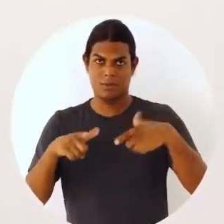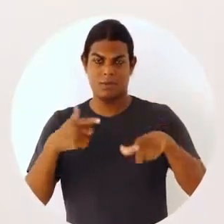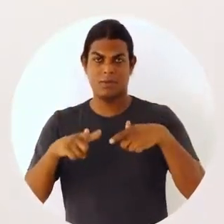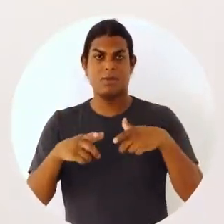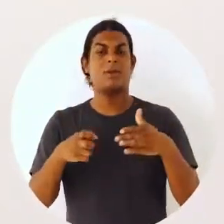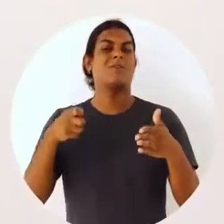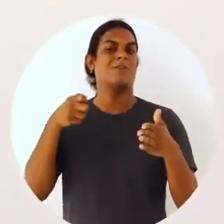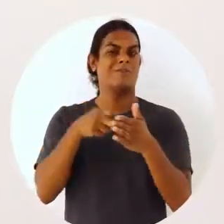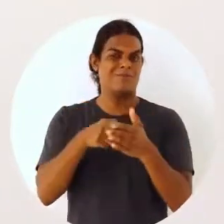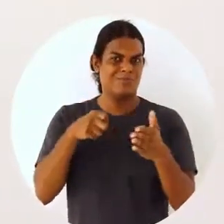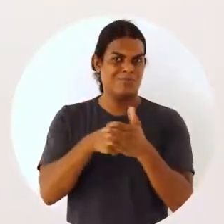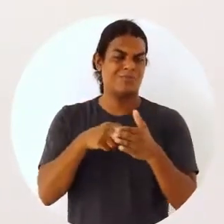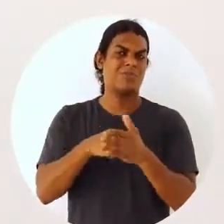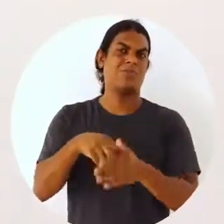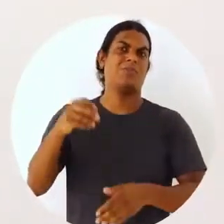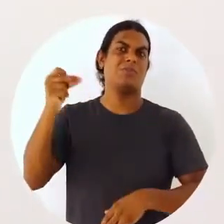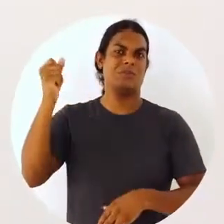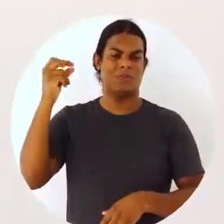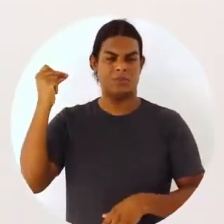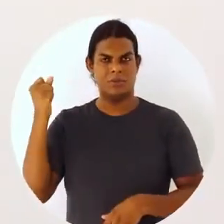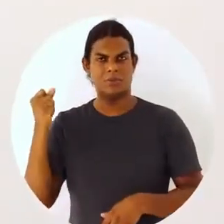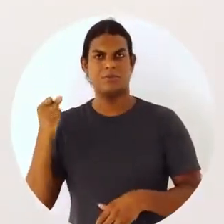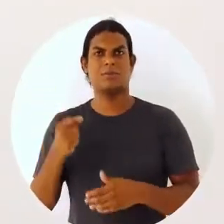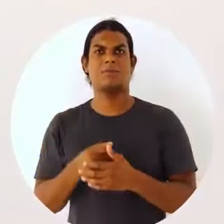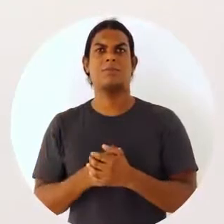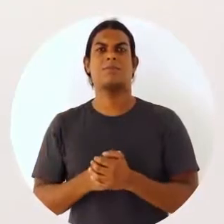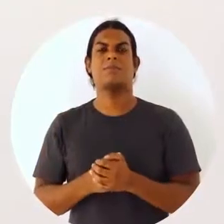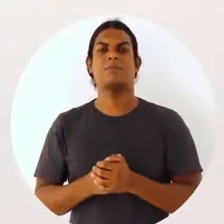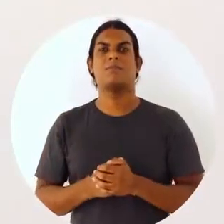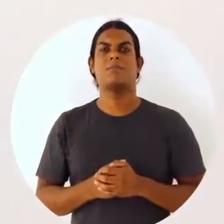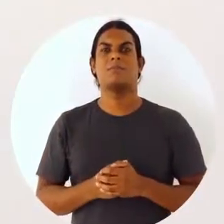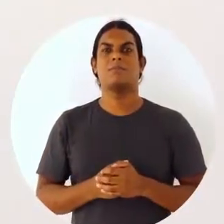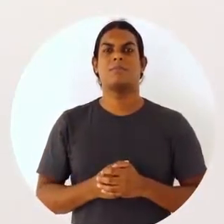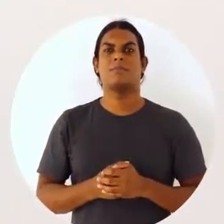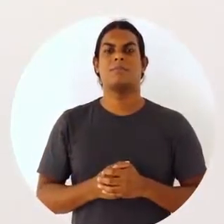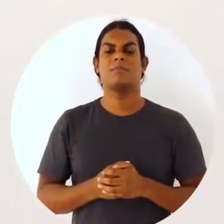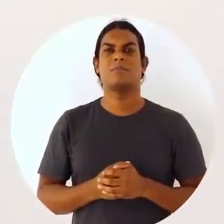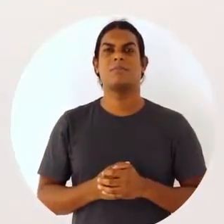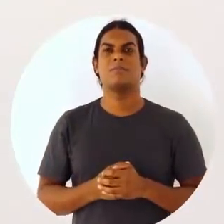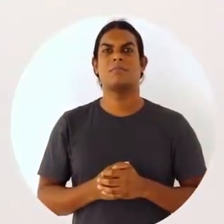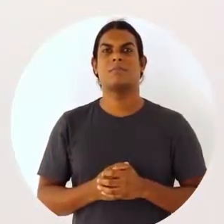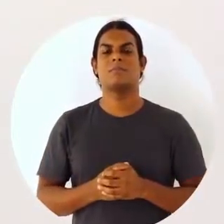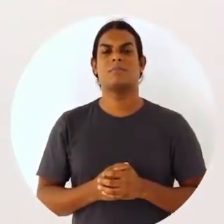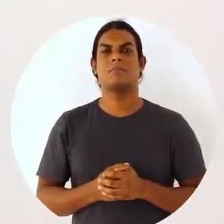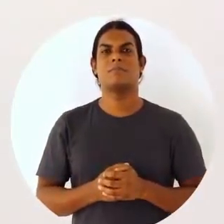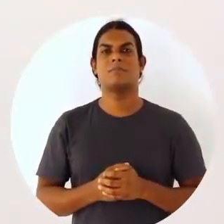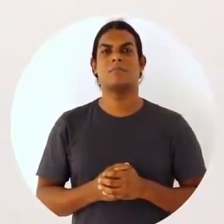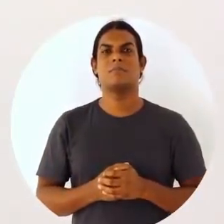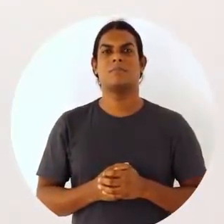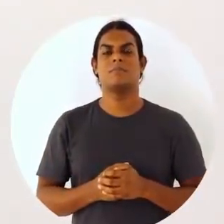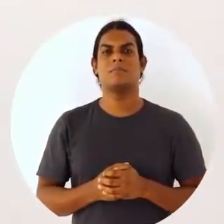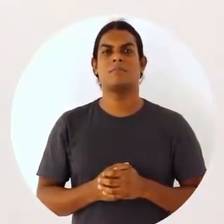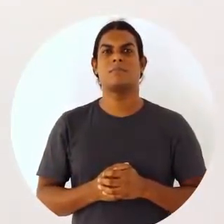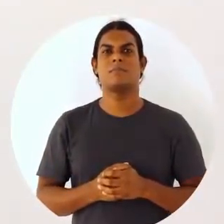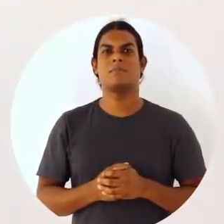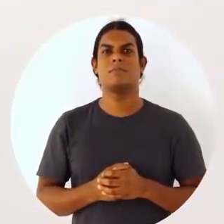fossem obrigados a desenvolver o trabalho daquela maneira ao qual eles tinham que